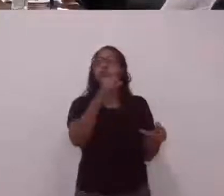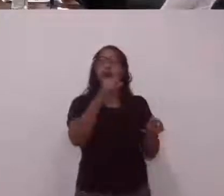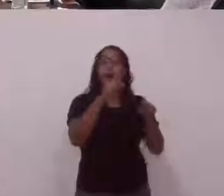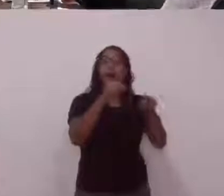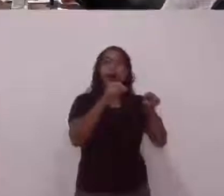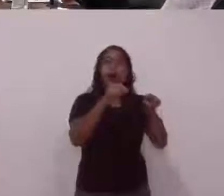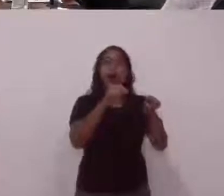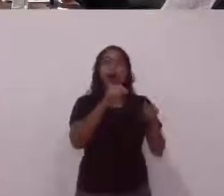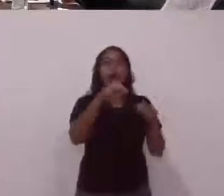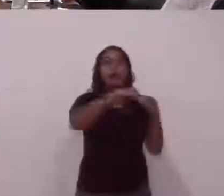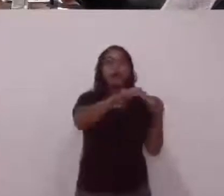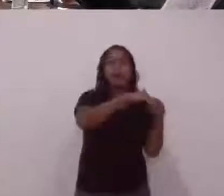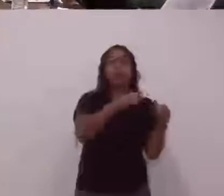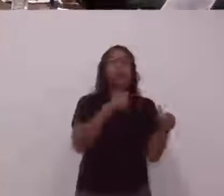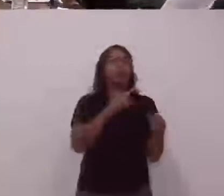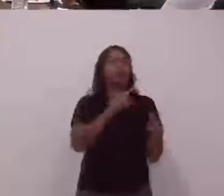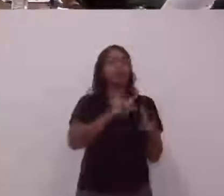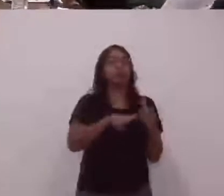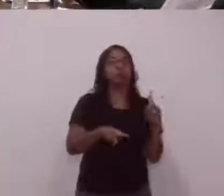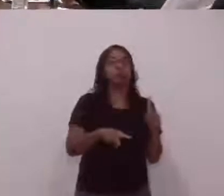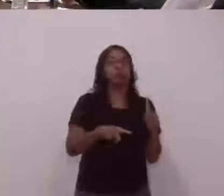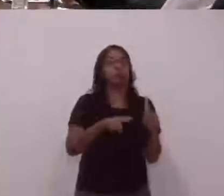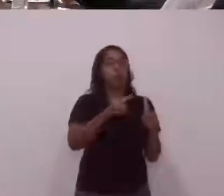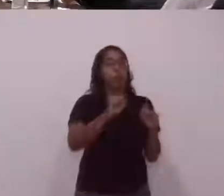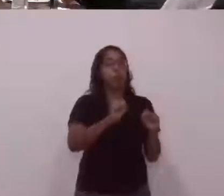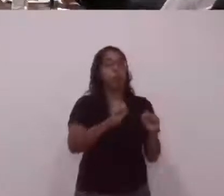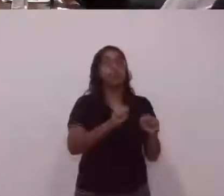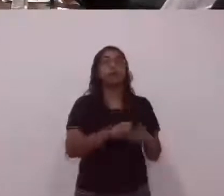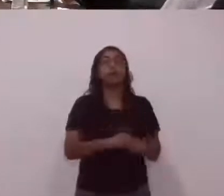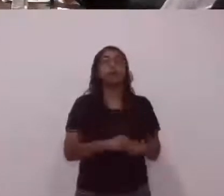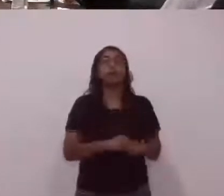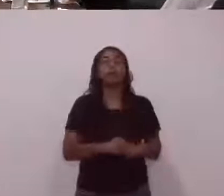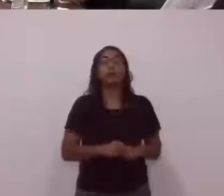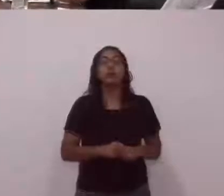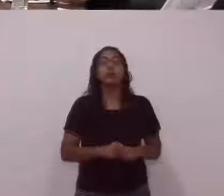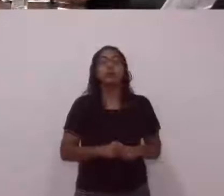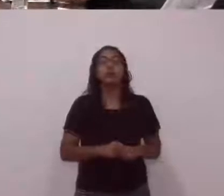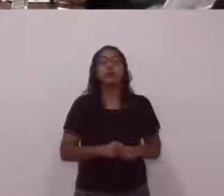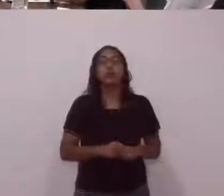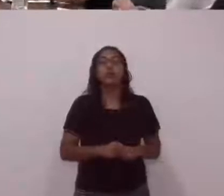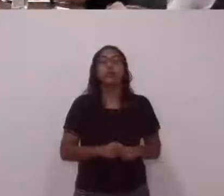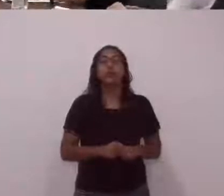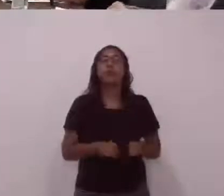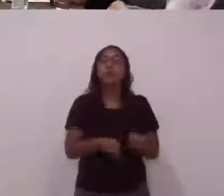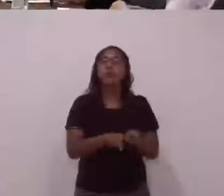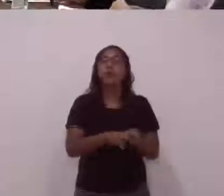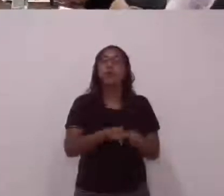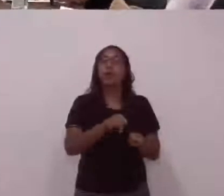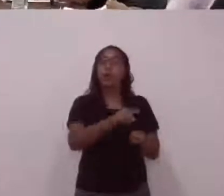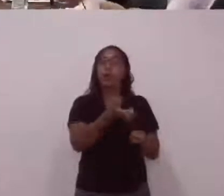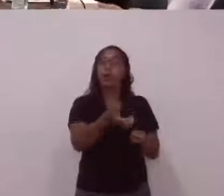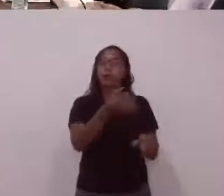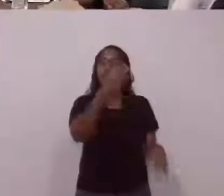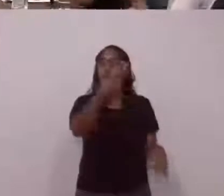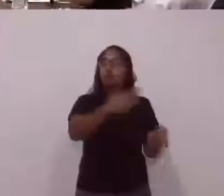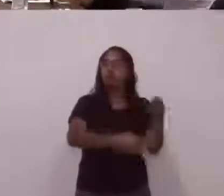a comissão processante que julgará a quem antemão rogamos. Seja julgada procedente